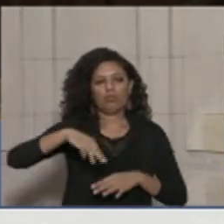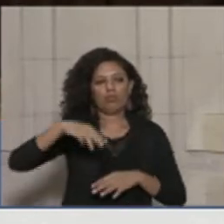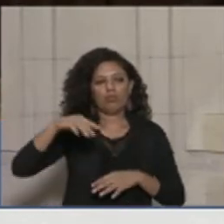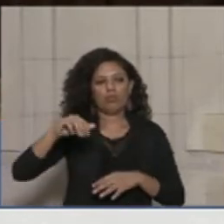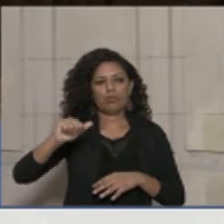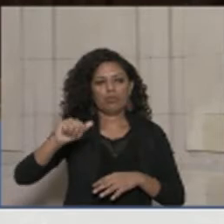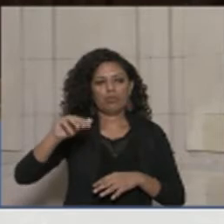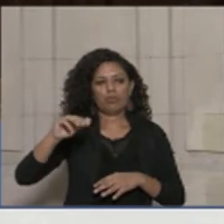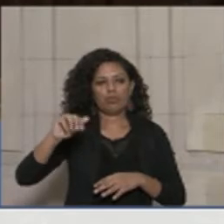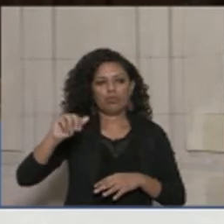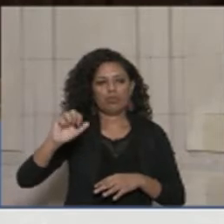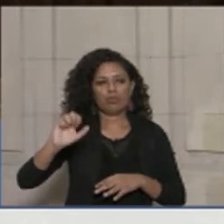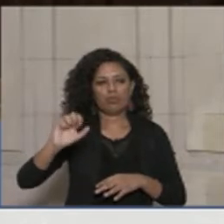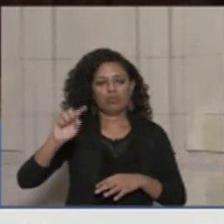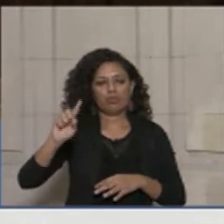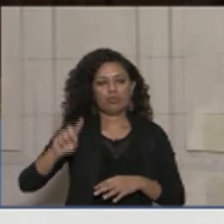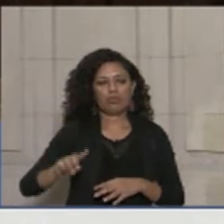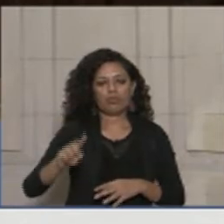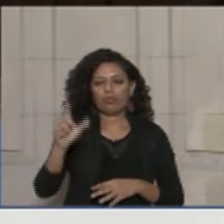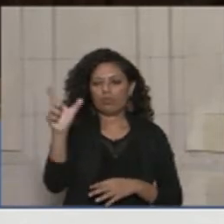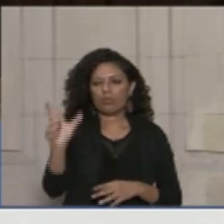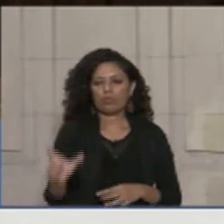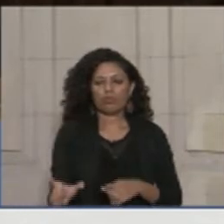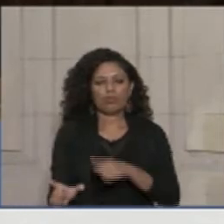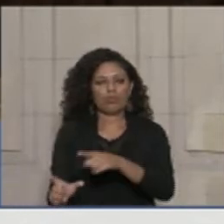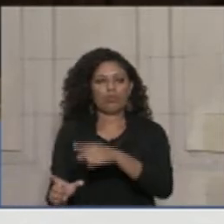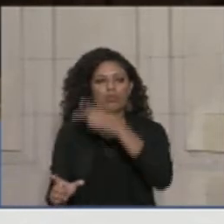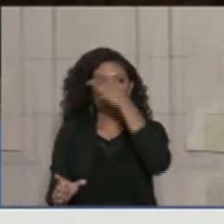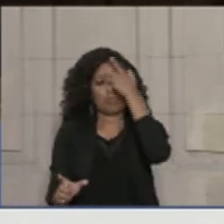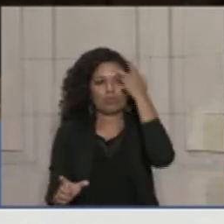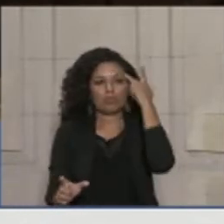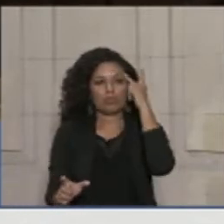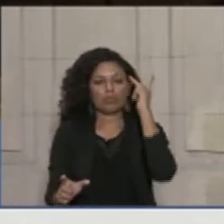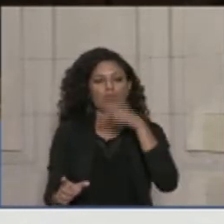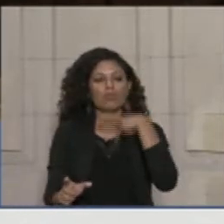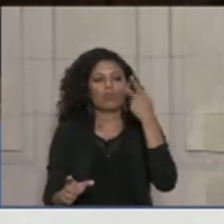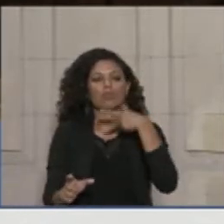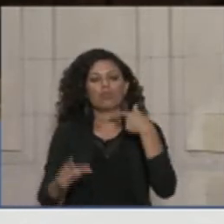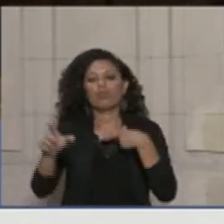uma pessoa que se dizia ser a mudança